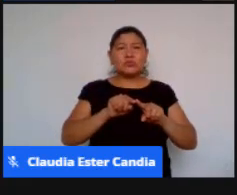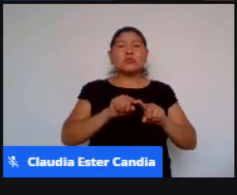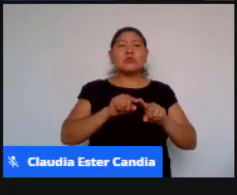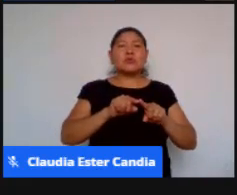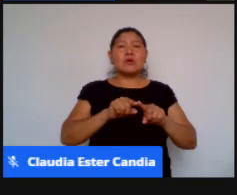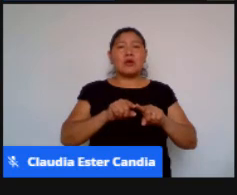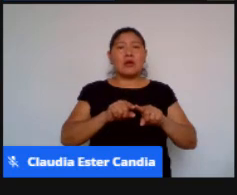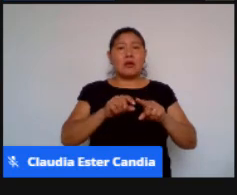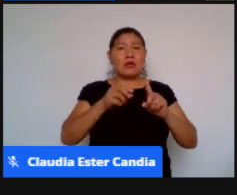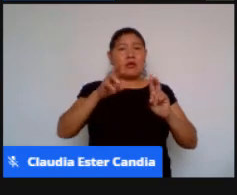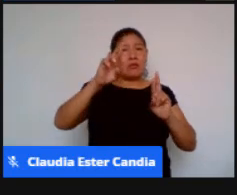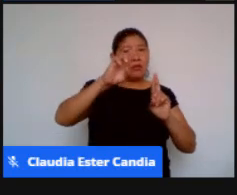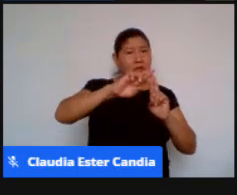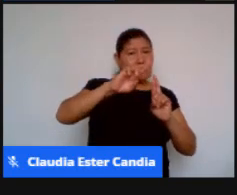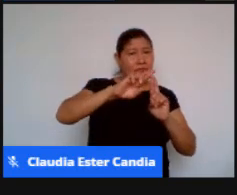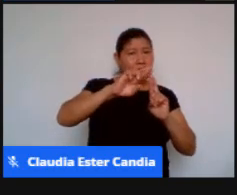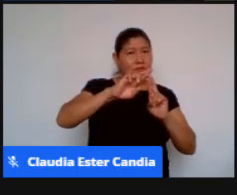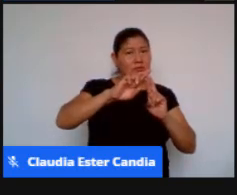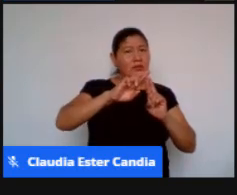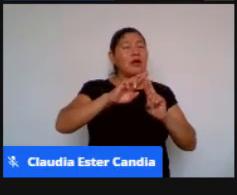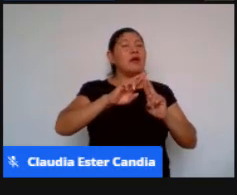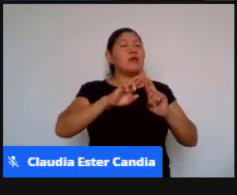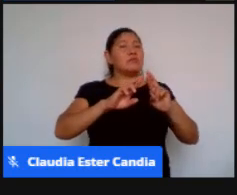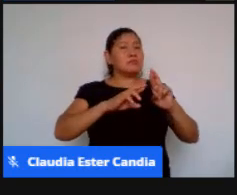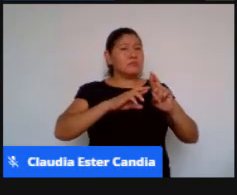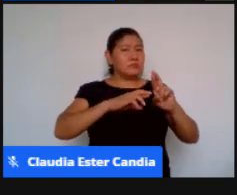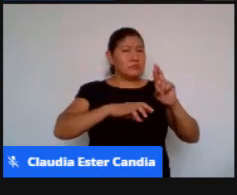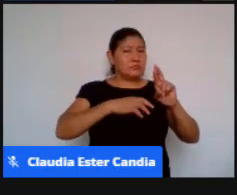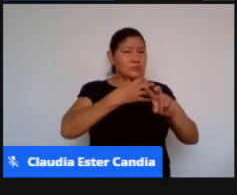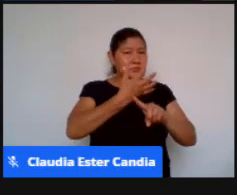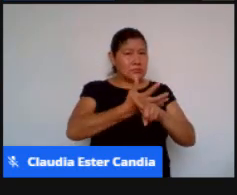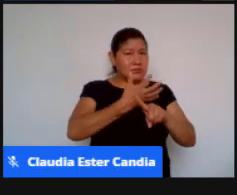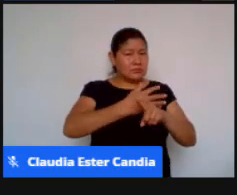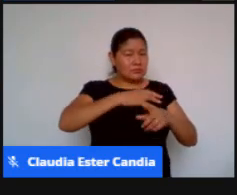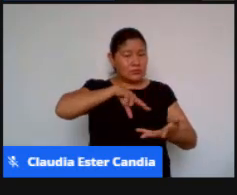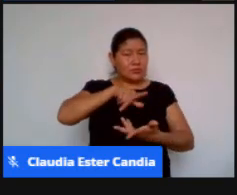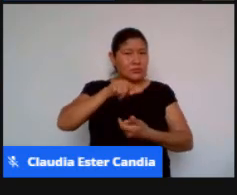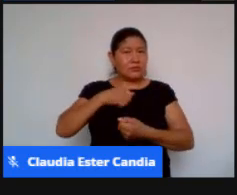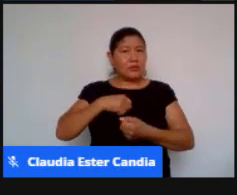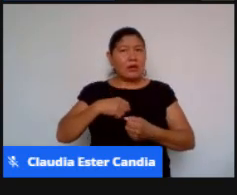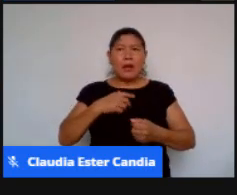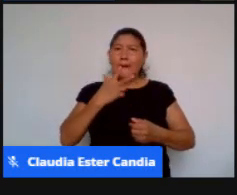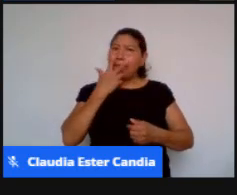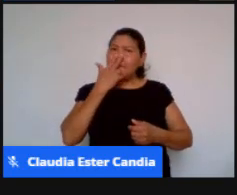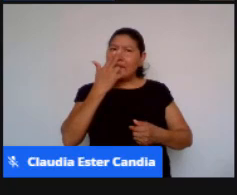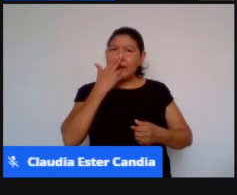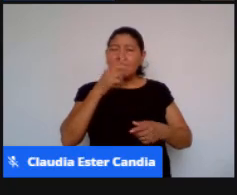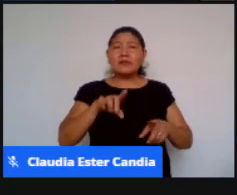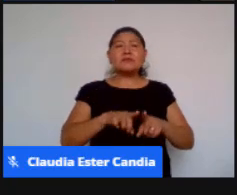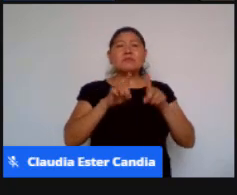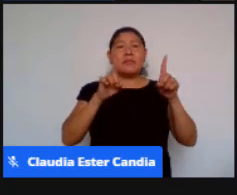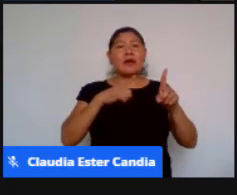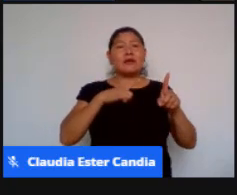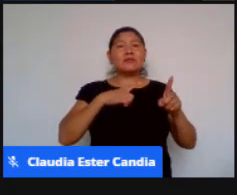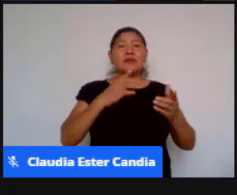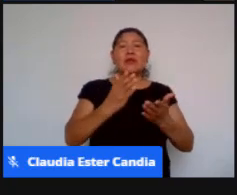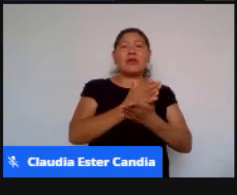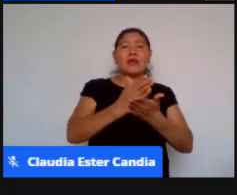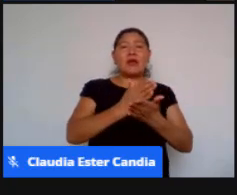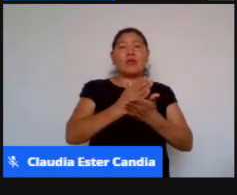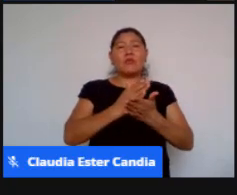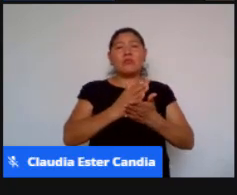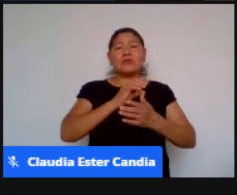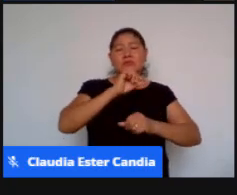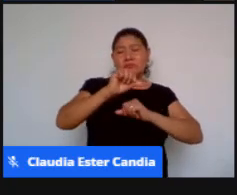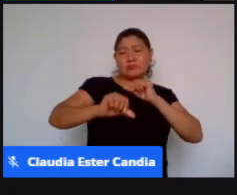ele é parecidíssimo com o nosso referencial curricular. Só que nós fizemos o quê? Indicamos algumas habilidades. Vocês vão ver